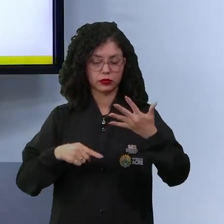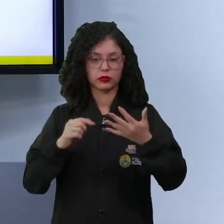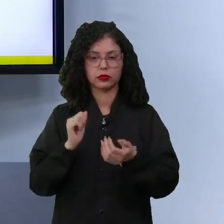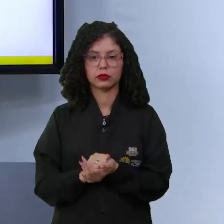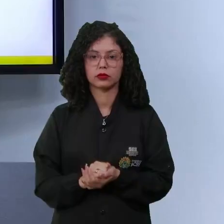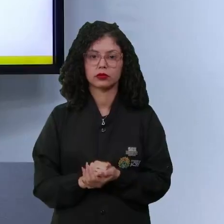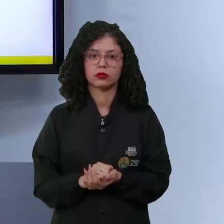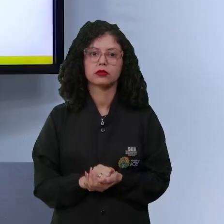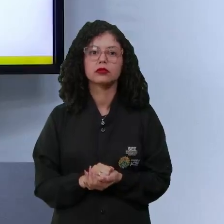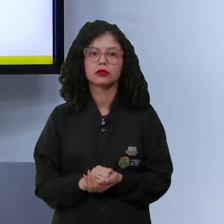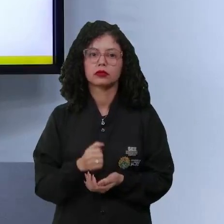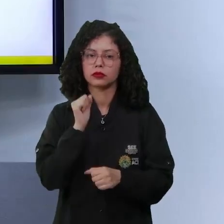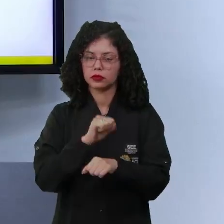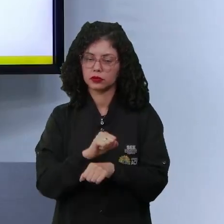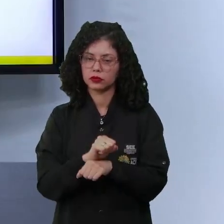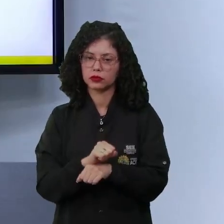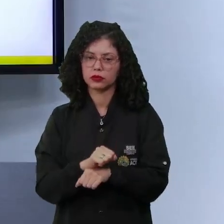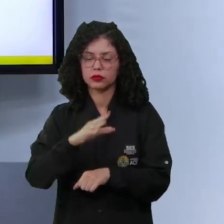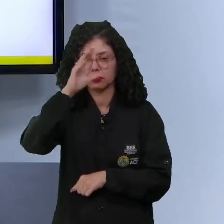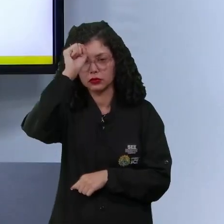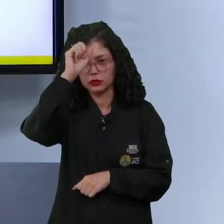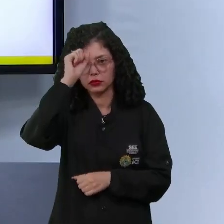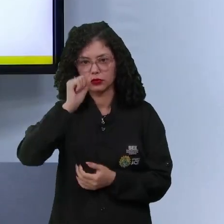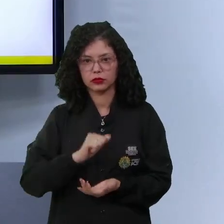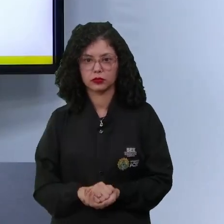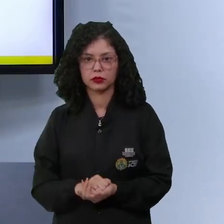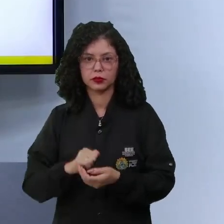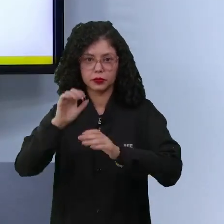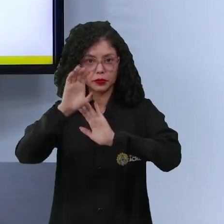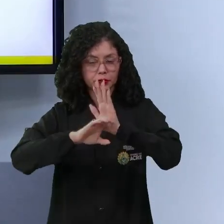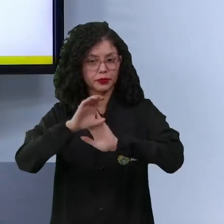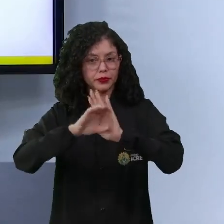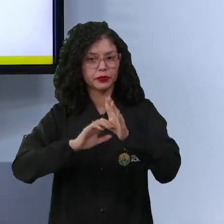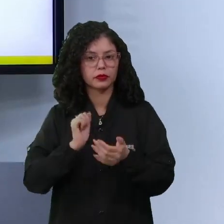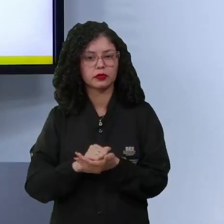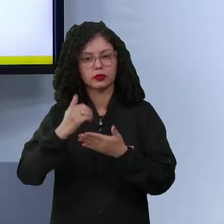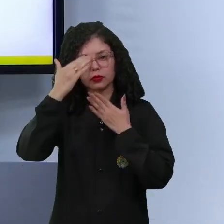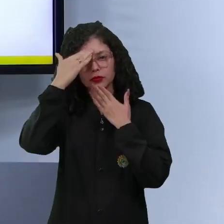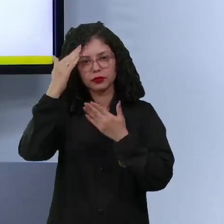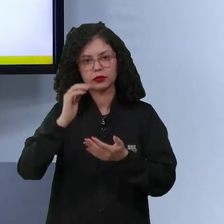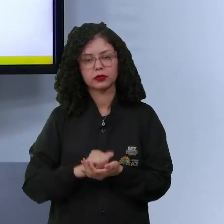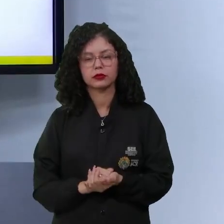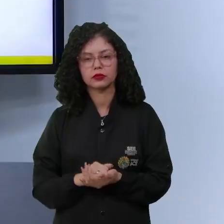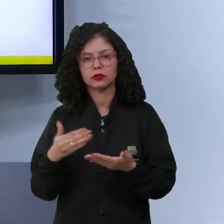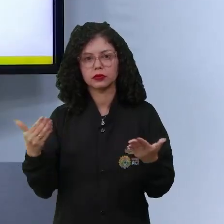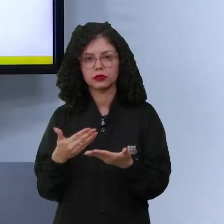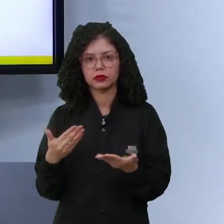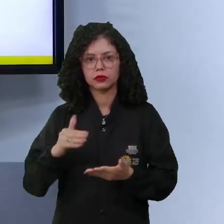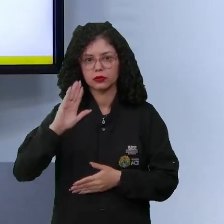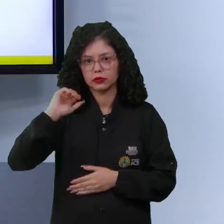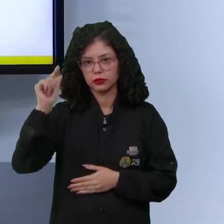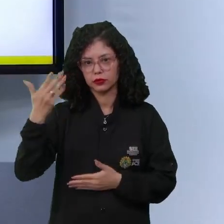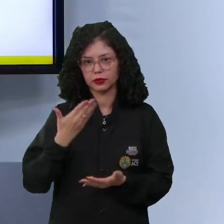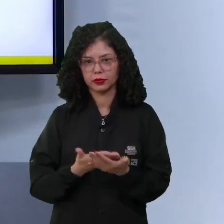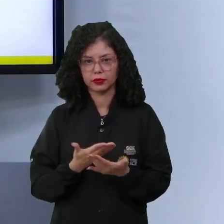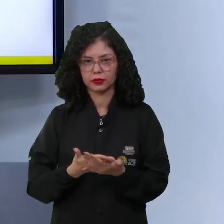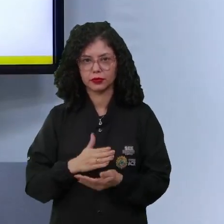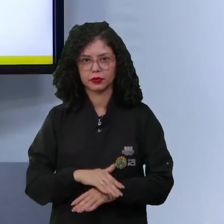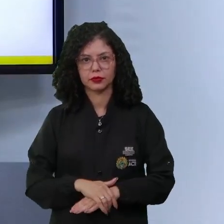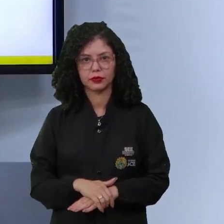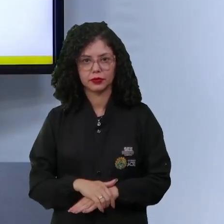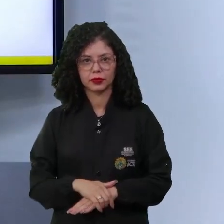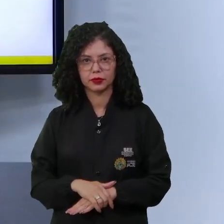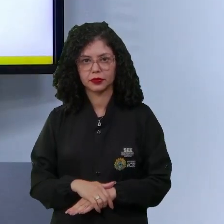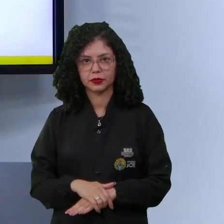entre grandezas. Espero que você tenha aprendido esse conteúdo. Muito obrigado pela sua participação e até a próxima!